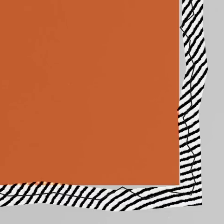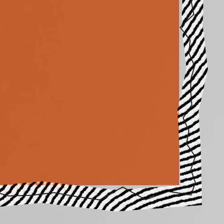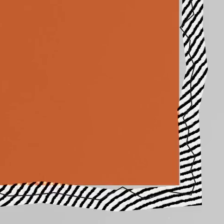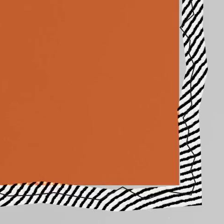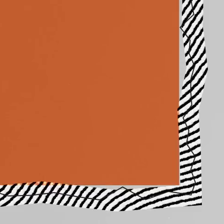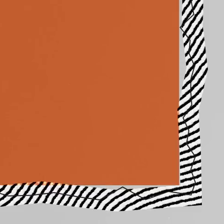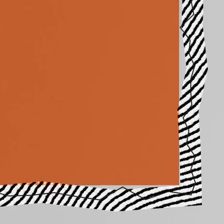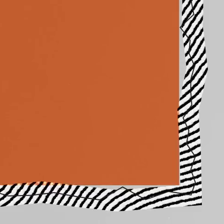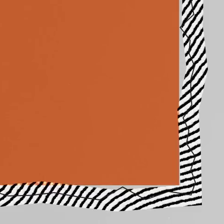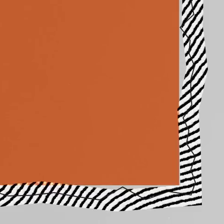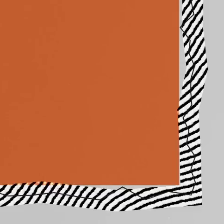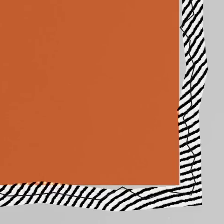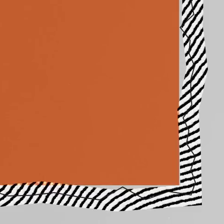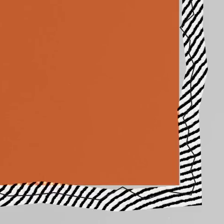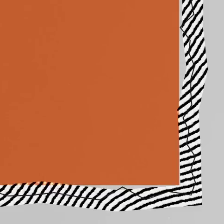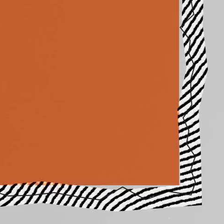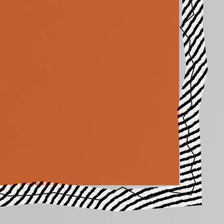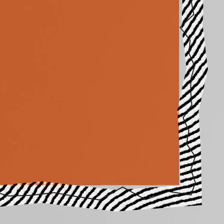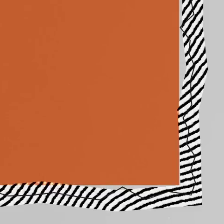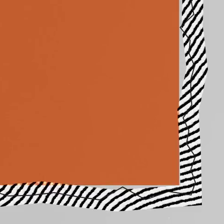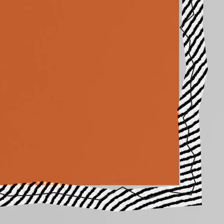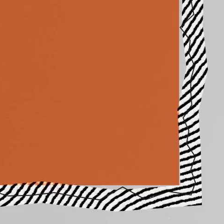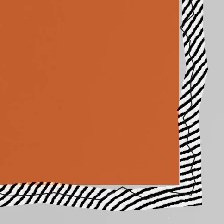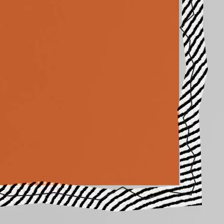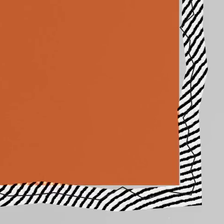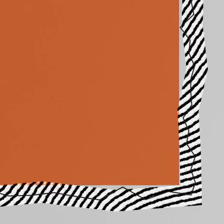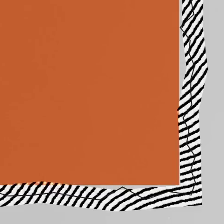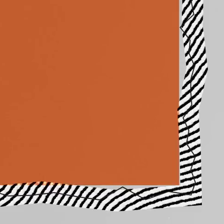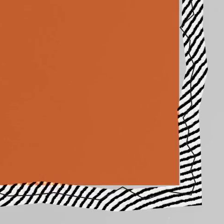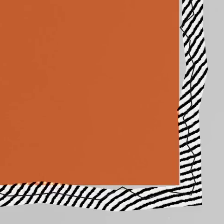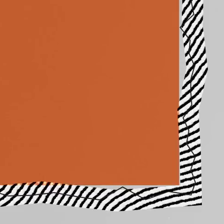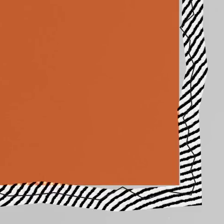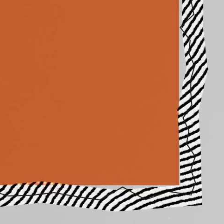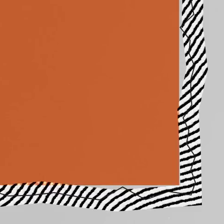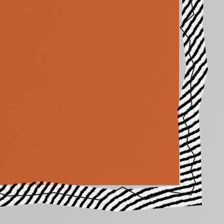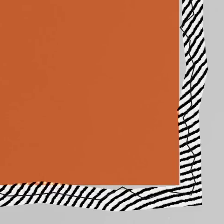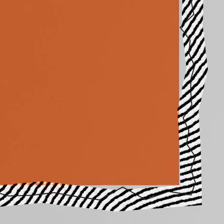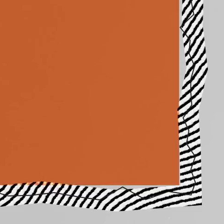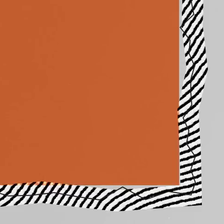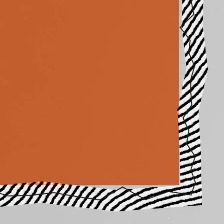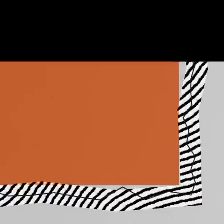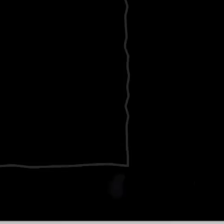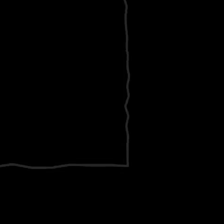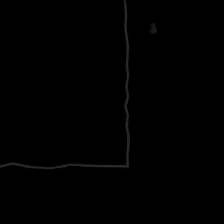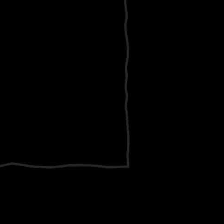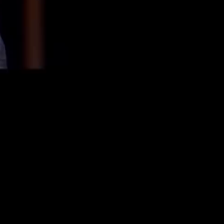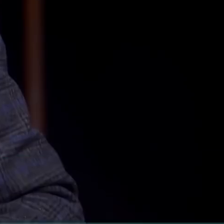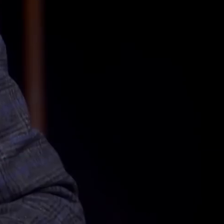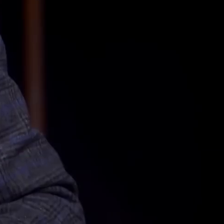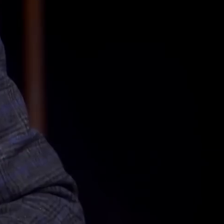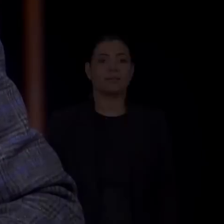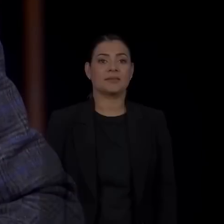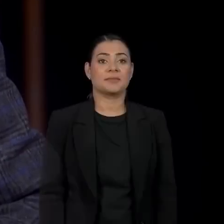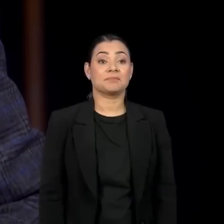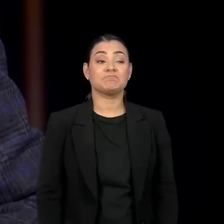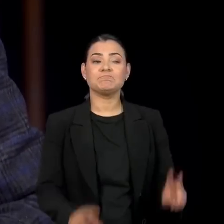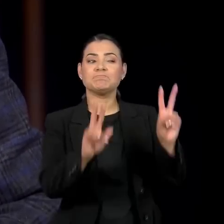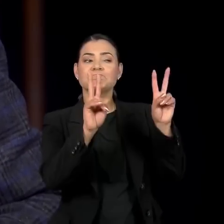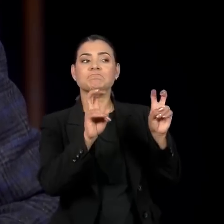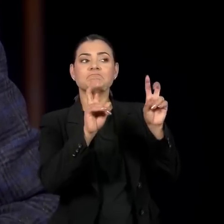Our love is gone cold, you intertwine, so with somebody else. Vamos falar de